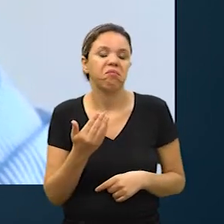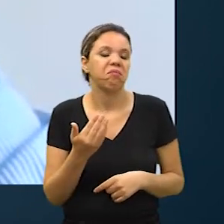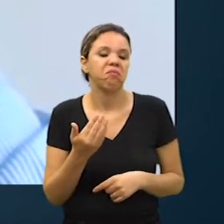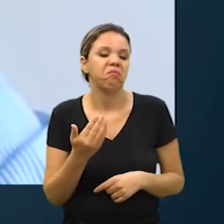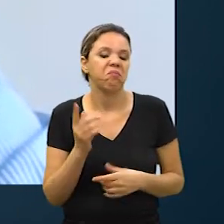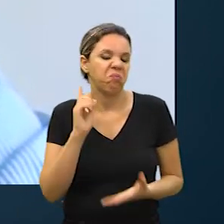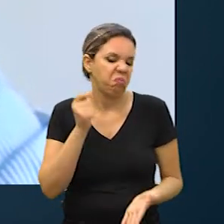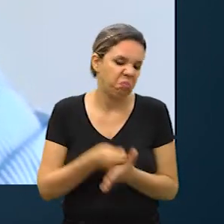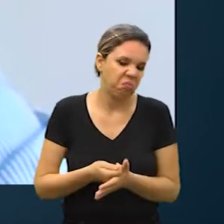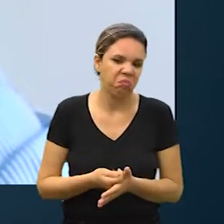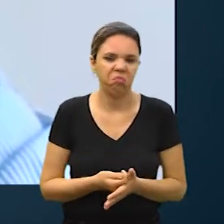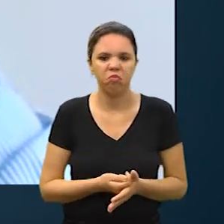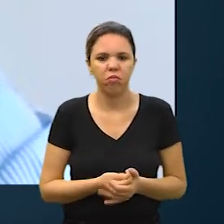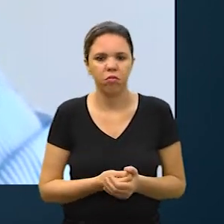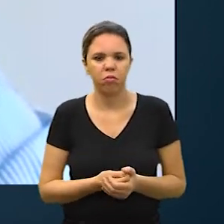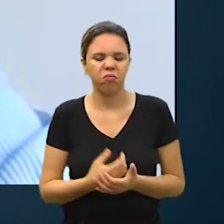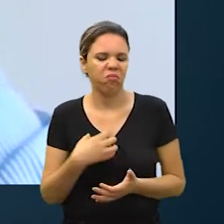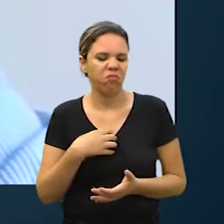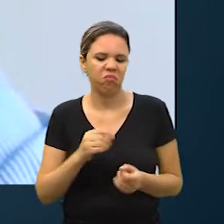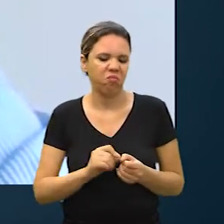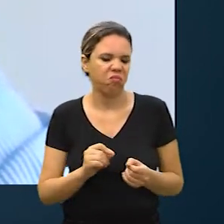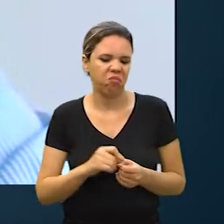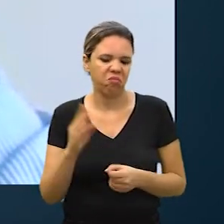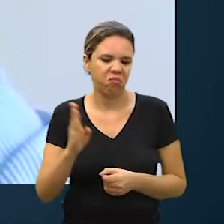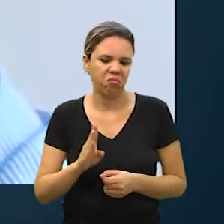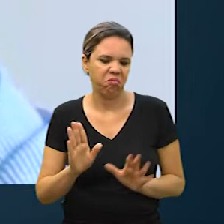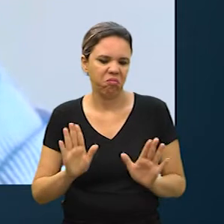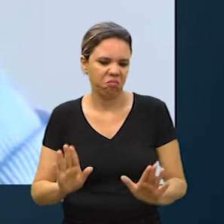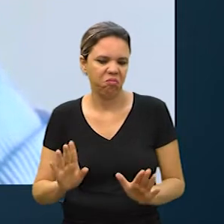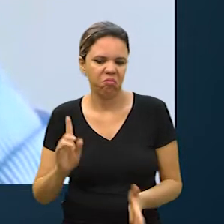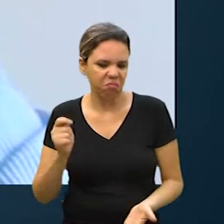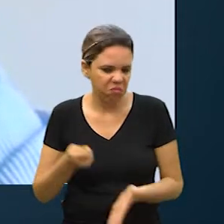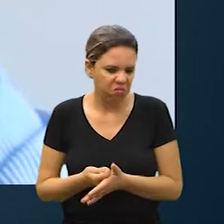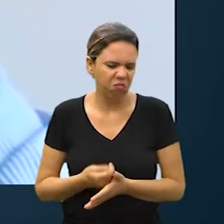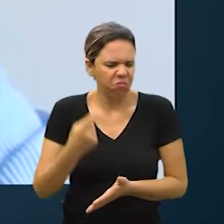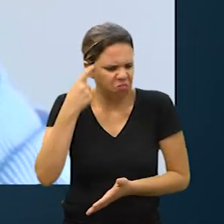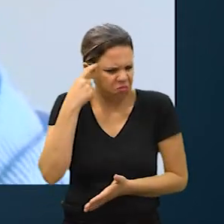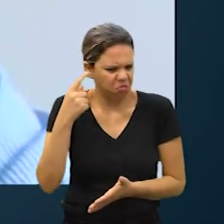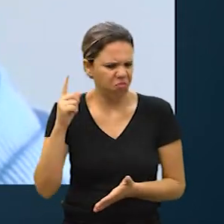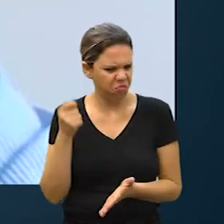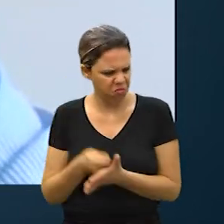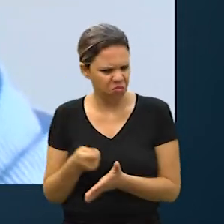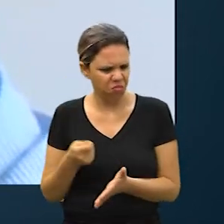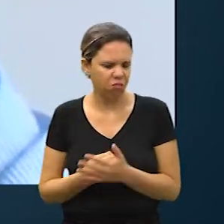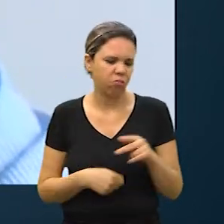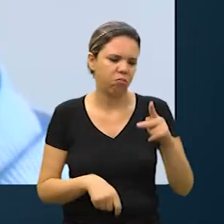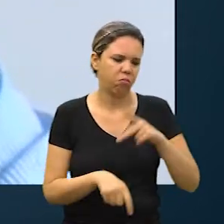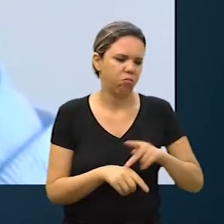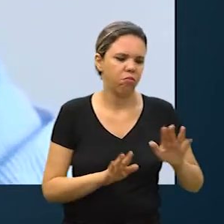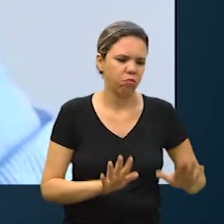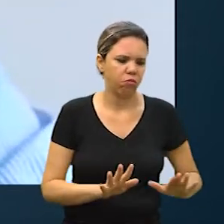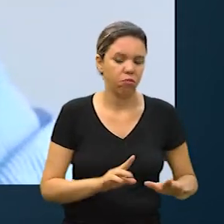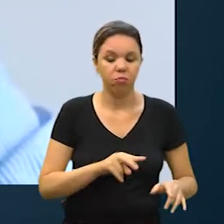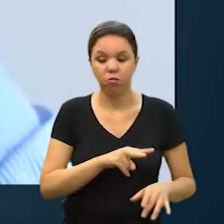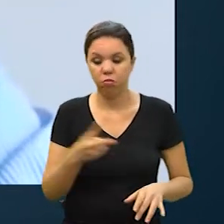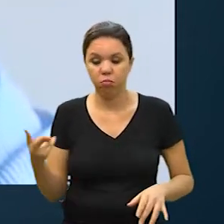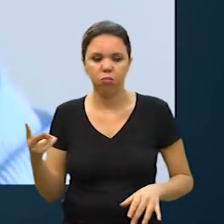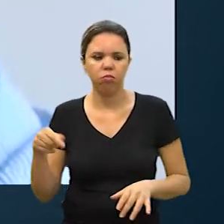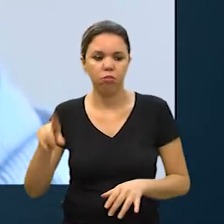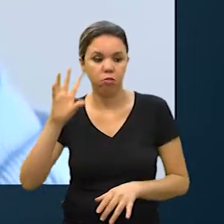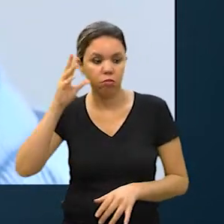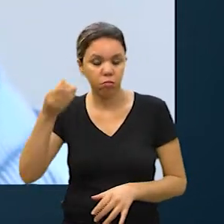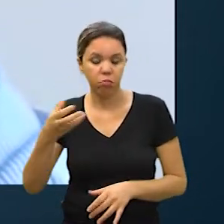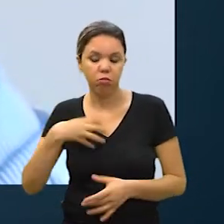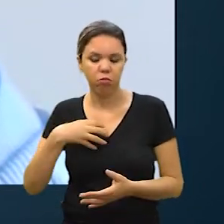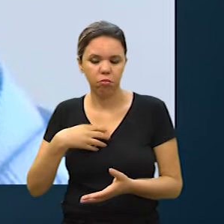querer impor o jeito de fazer do Brasil, o jeito que você pensa, num país, porque é o contrário, você tem que ir lá